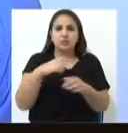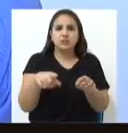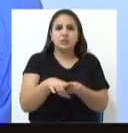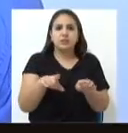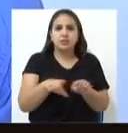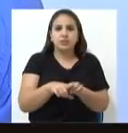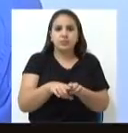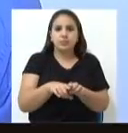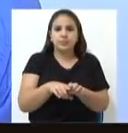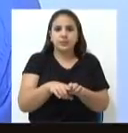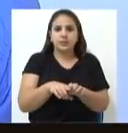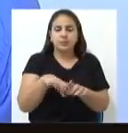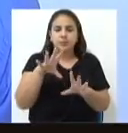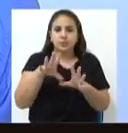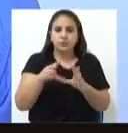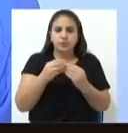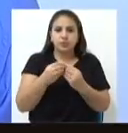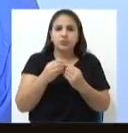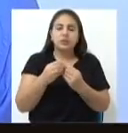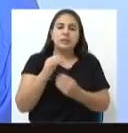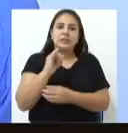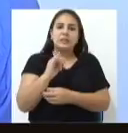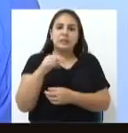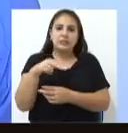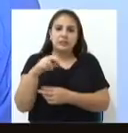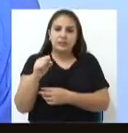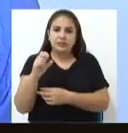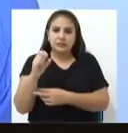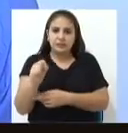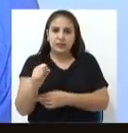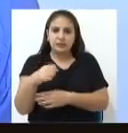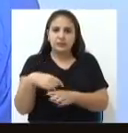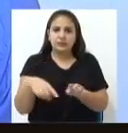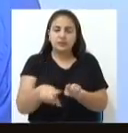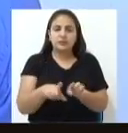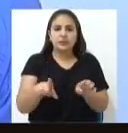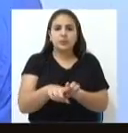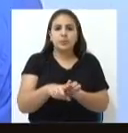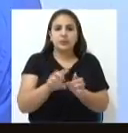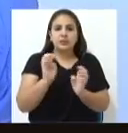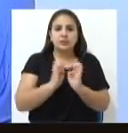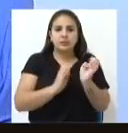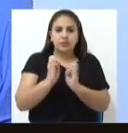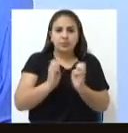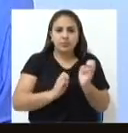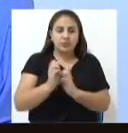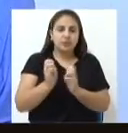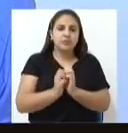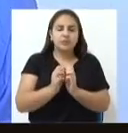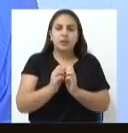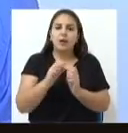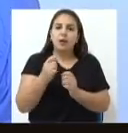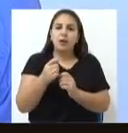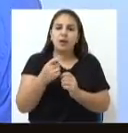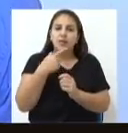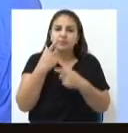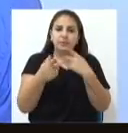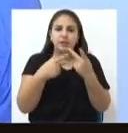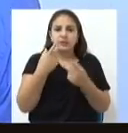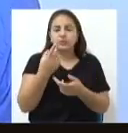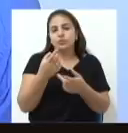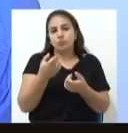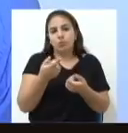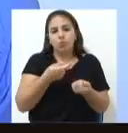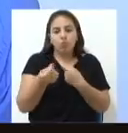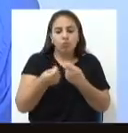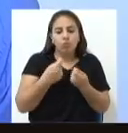recolhimento de INSS. Todas essas questões são contratuais, e nós cobramos das empresas. A quarta fase do controle dos contratos